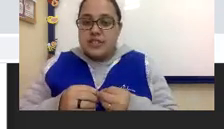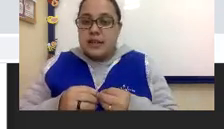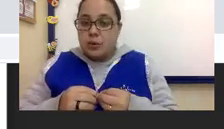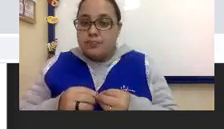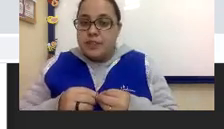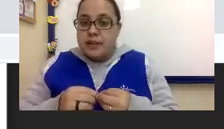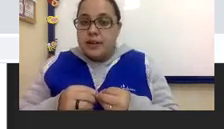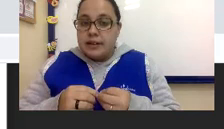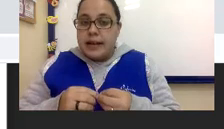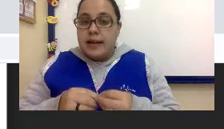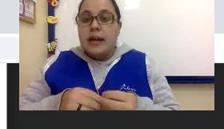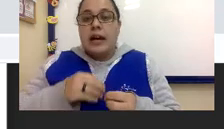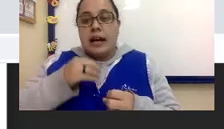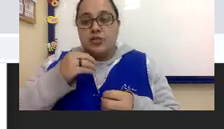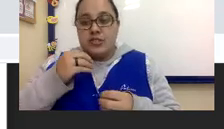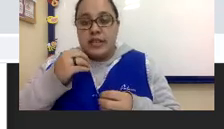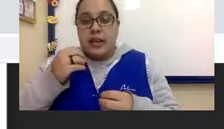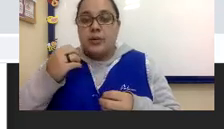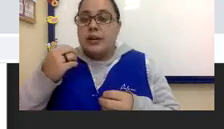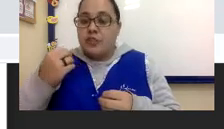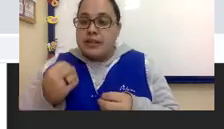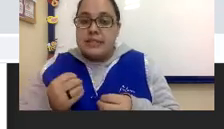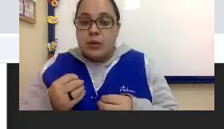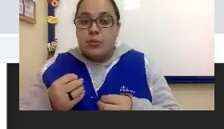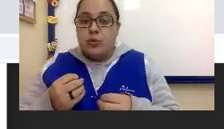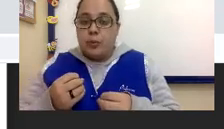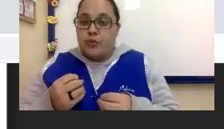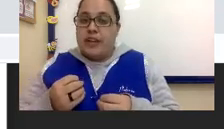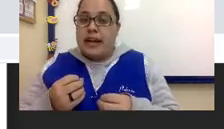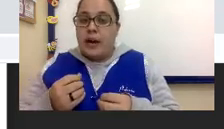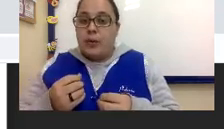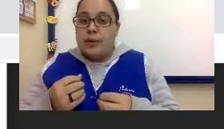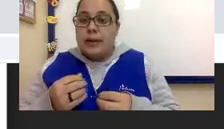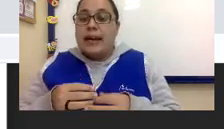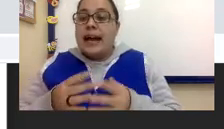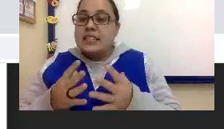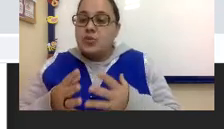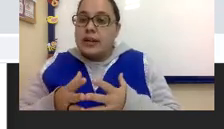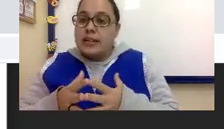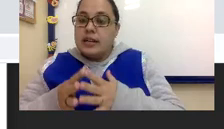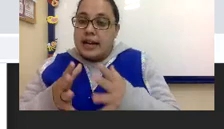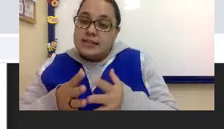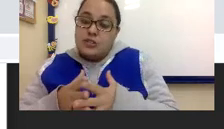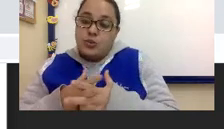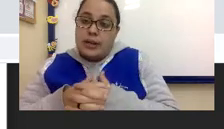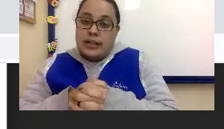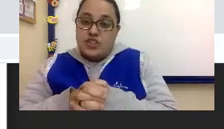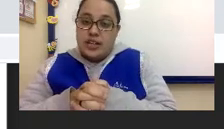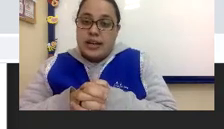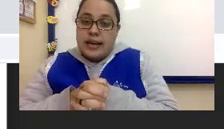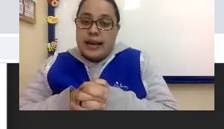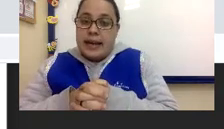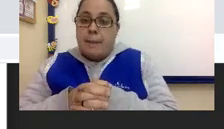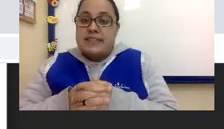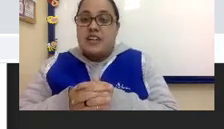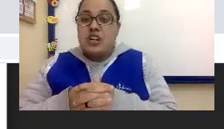na digestão, né? Auxiliam na formação do bolo fecal, graças à sua